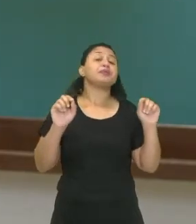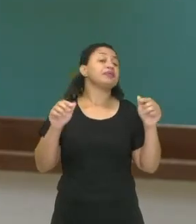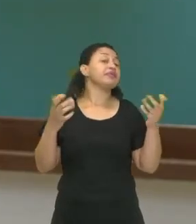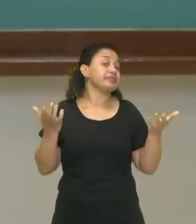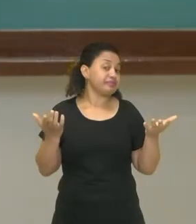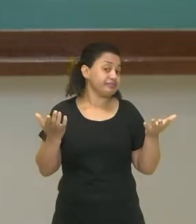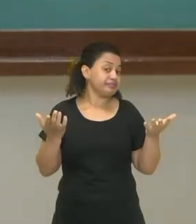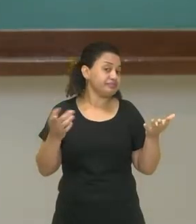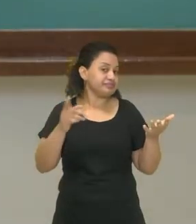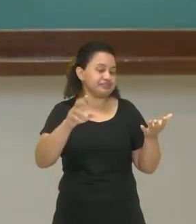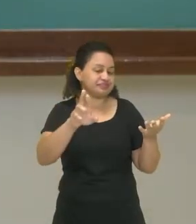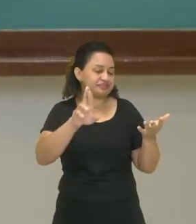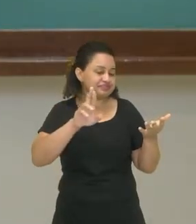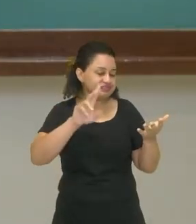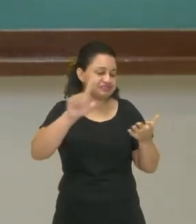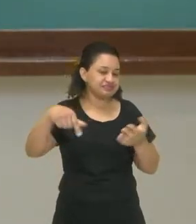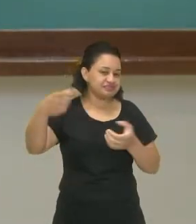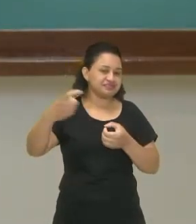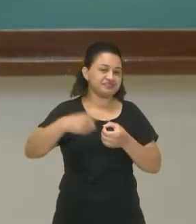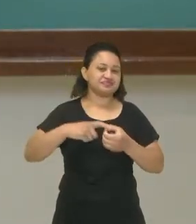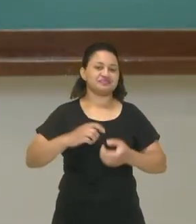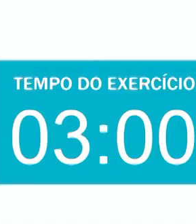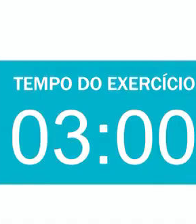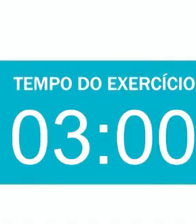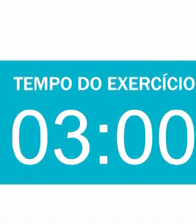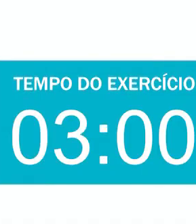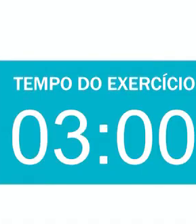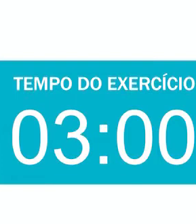poema? Faz aí que eu te aguardo aqui.